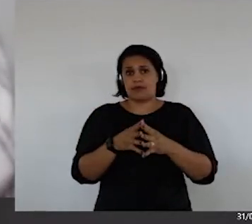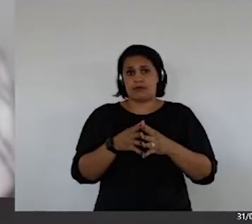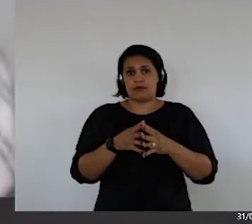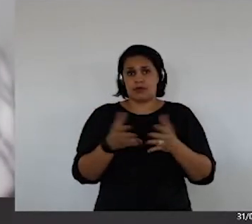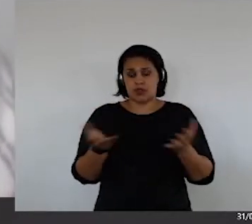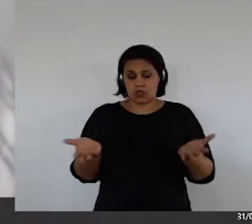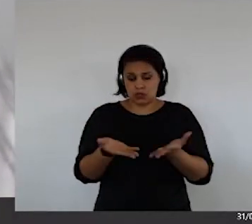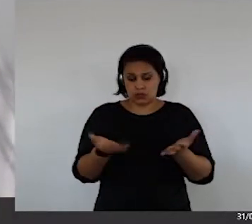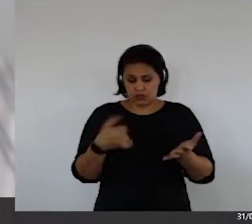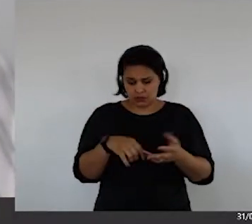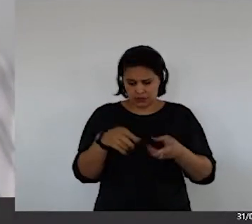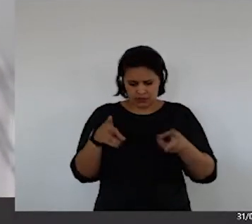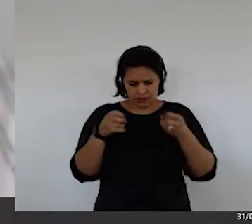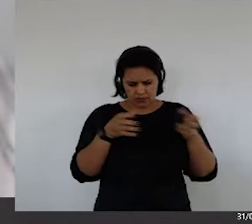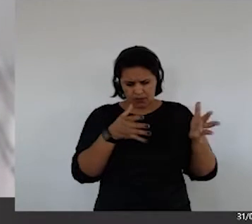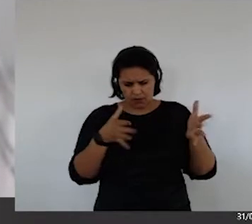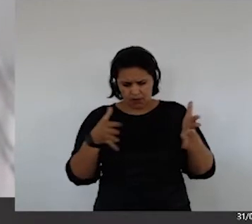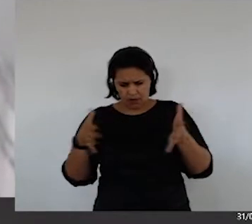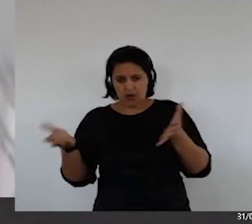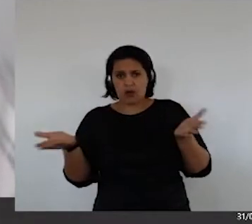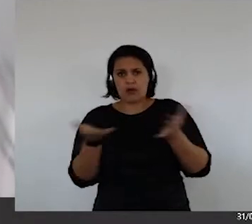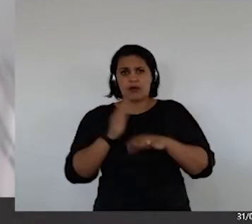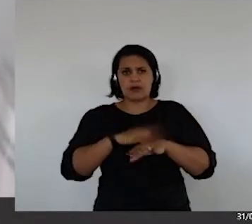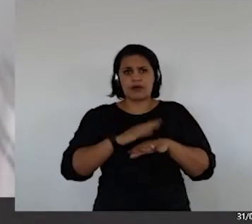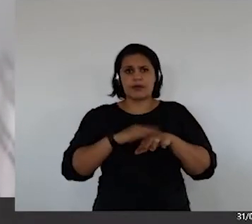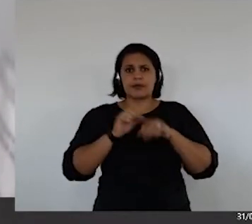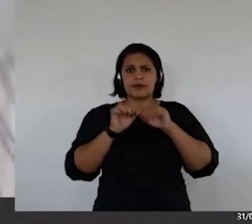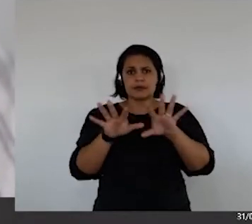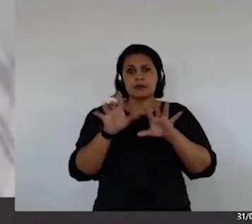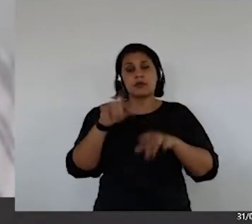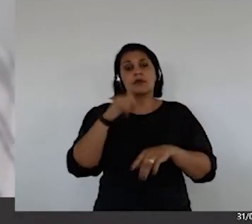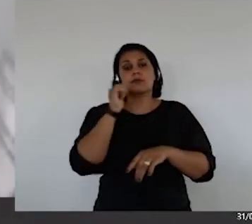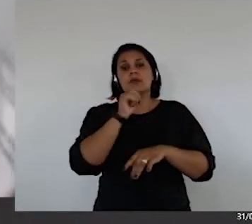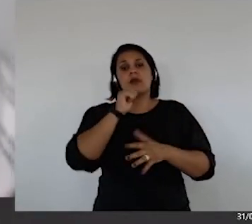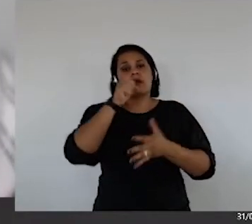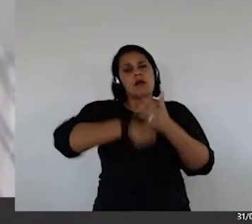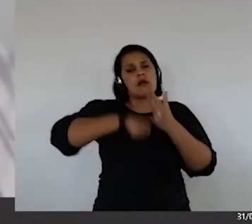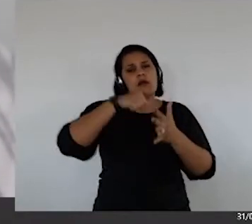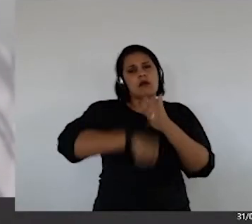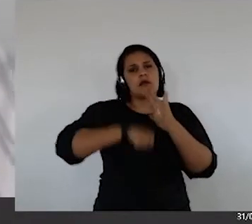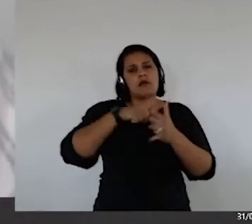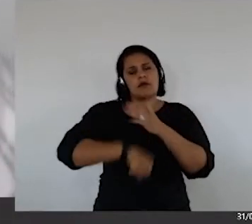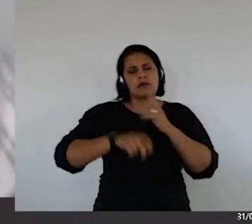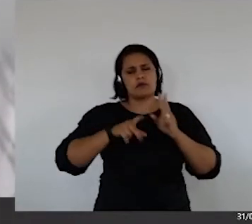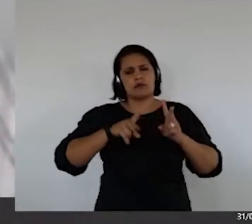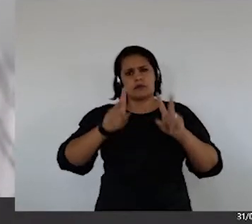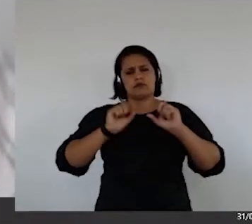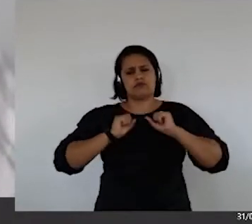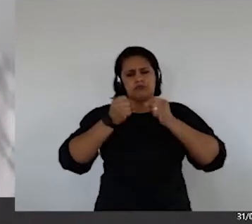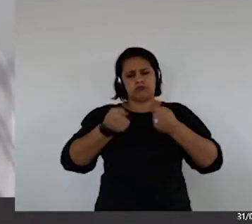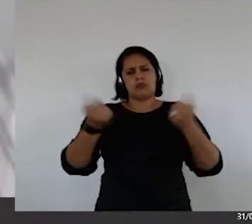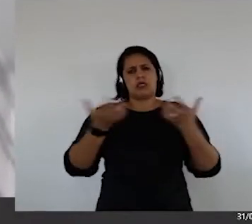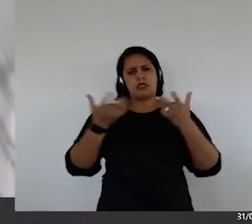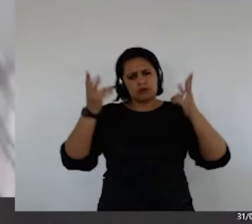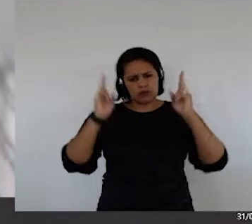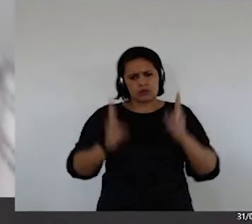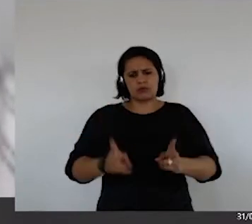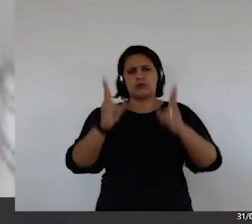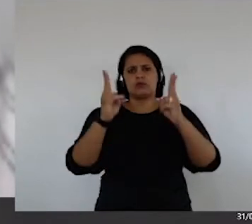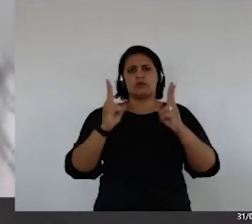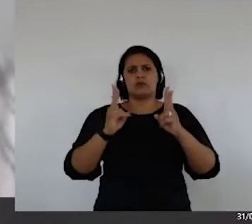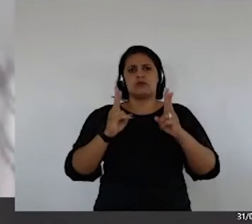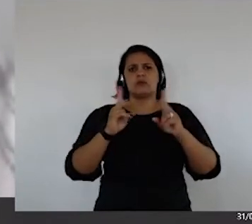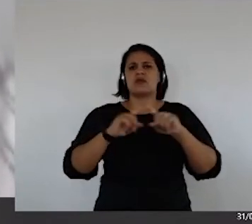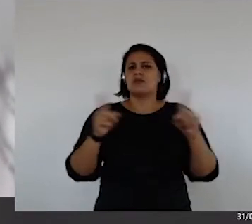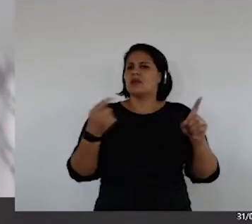está vendo no decorrer da pandemia são mulheres que estão lutando, estão se unindo, tentando resistir mais uma vez, mas eu